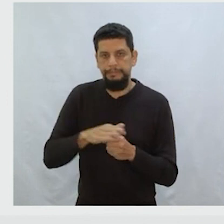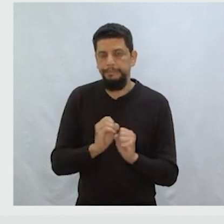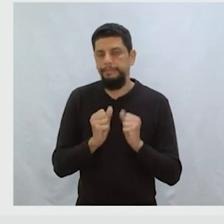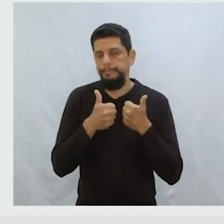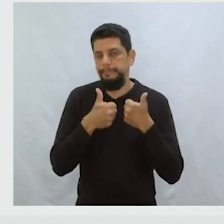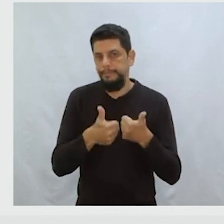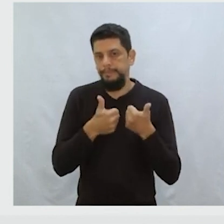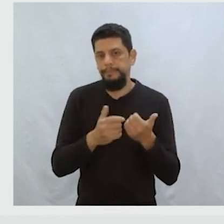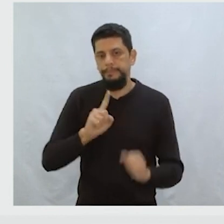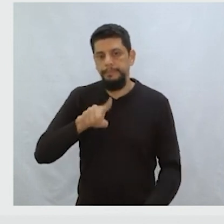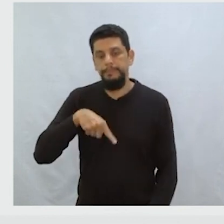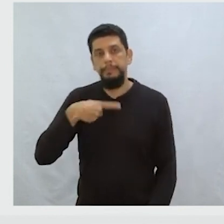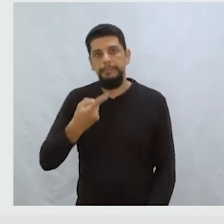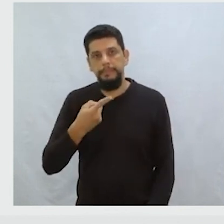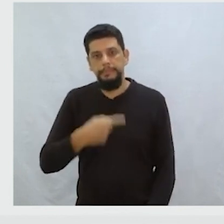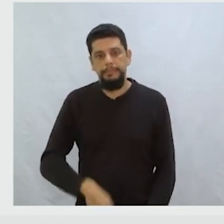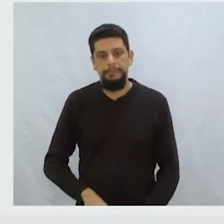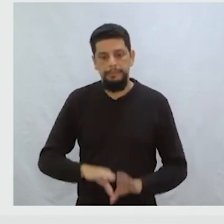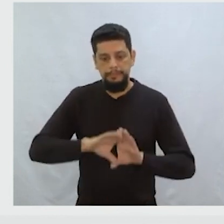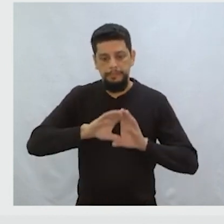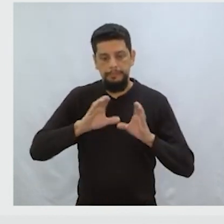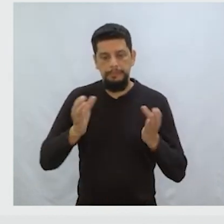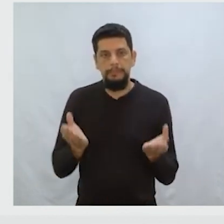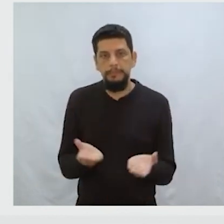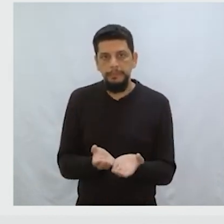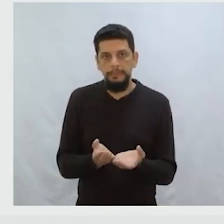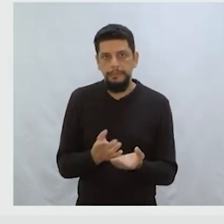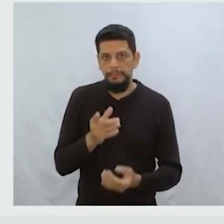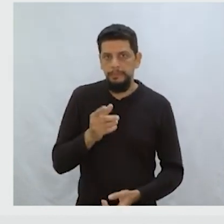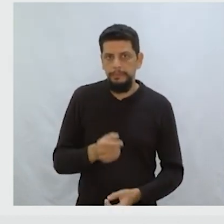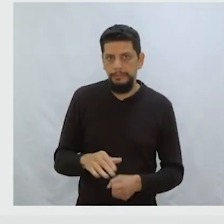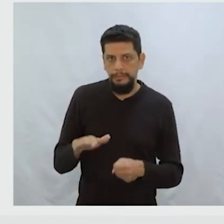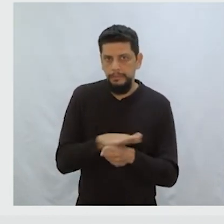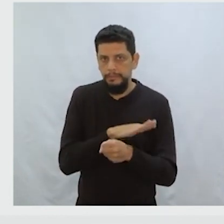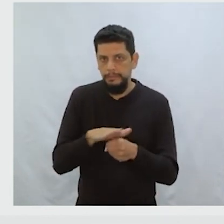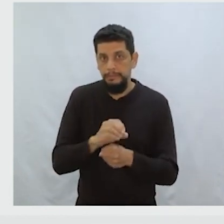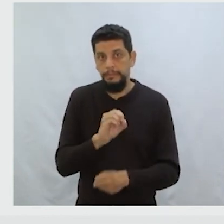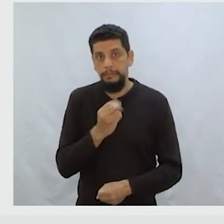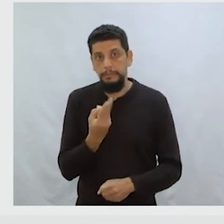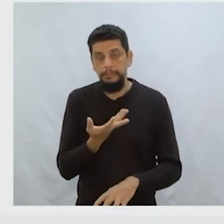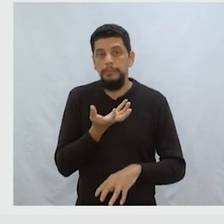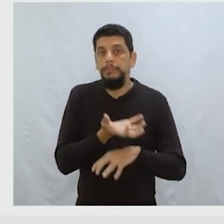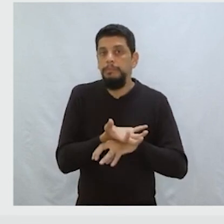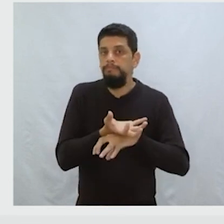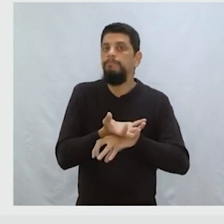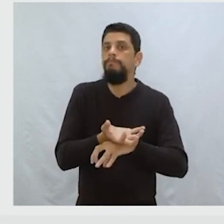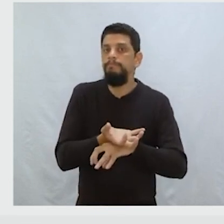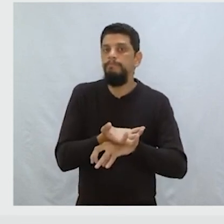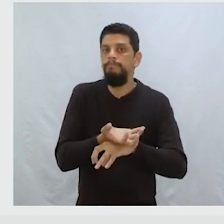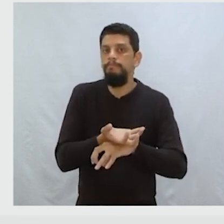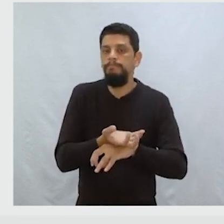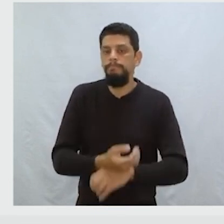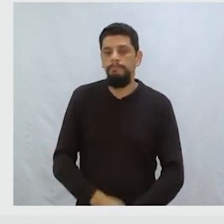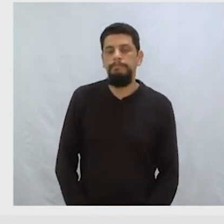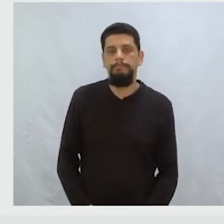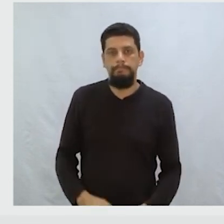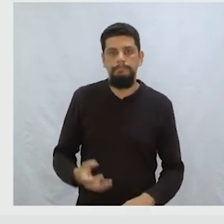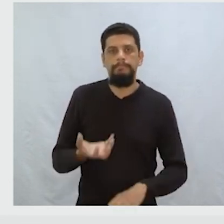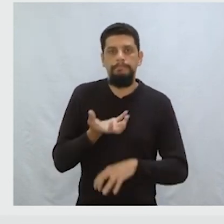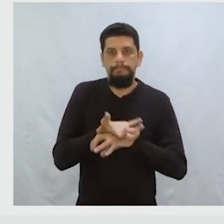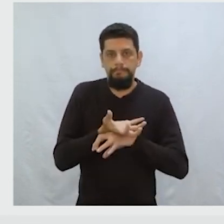Cheio, muito bem. A próxima. O aquário está cheio ou vazio?